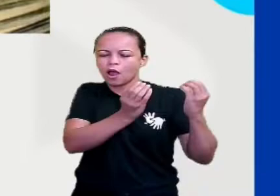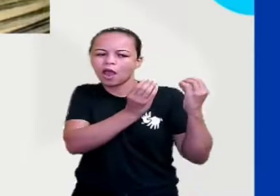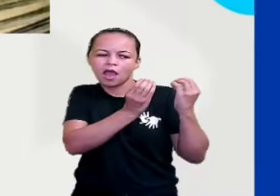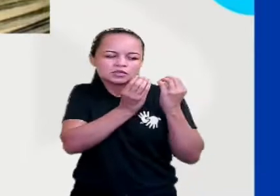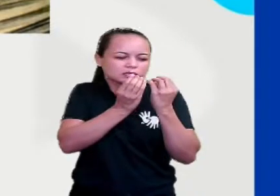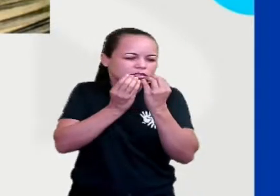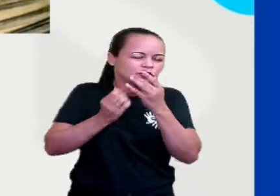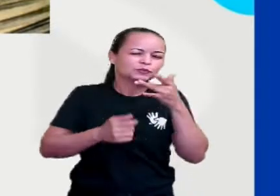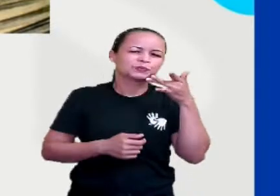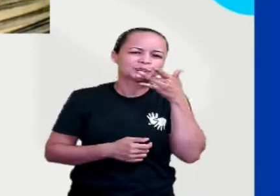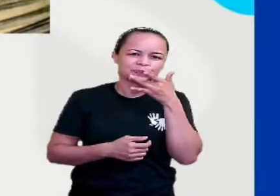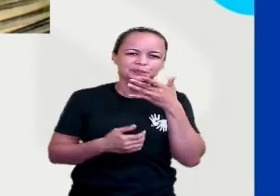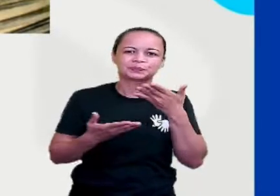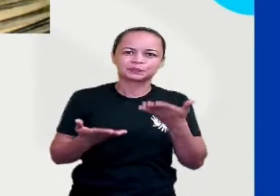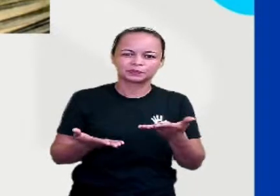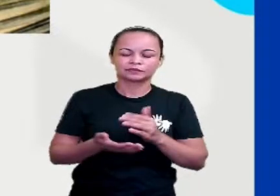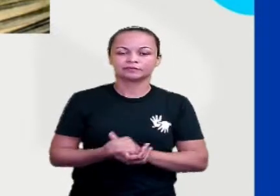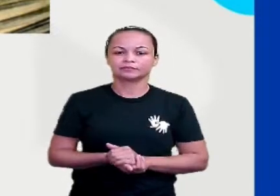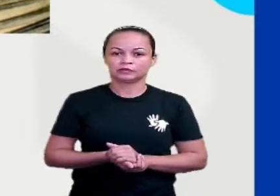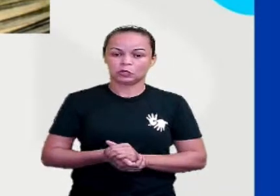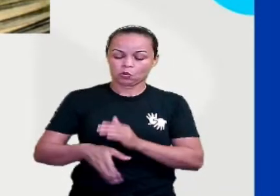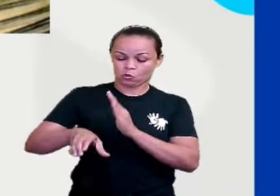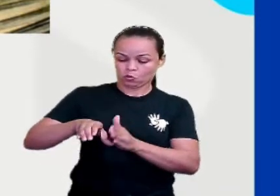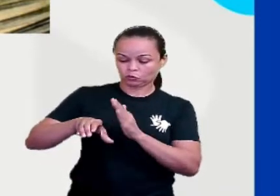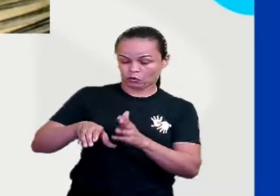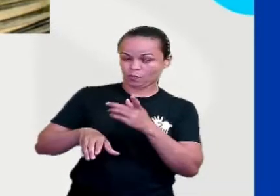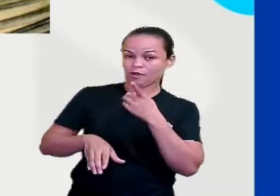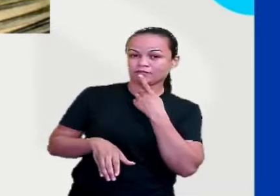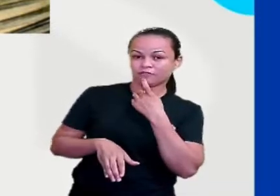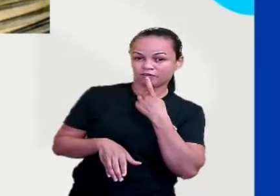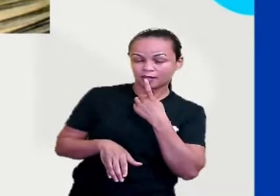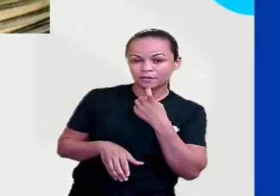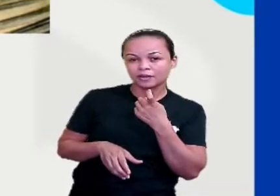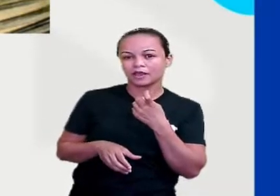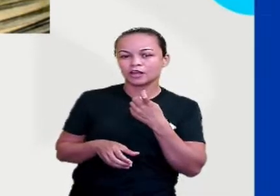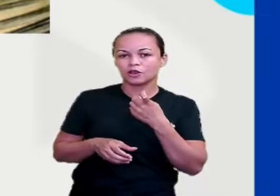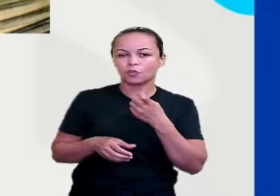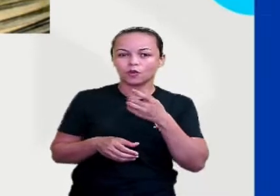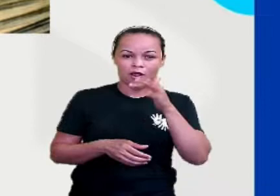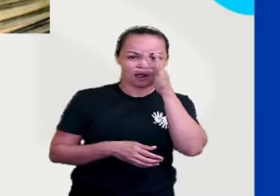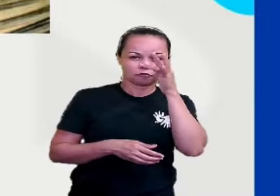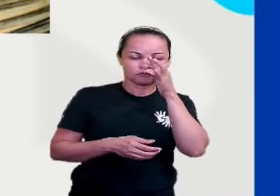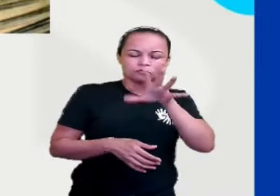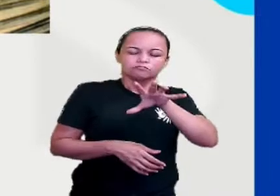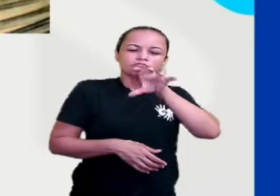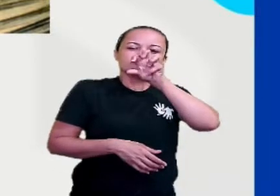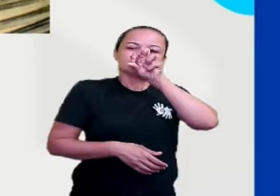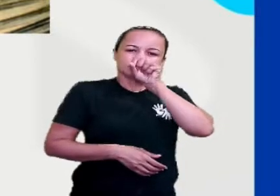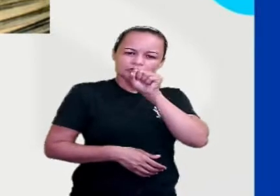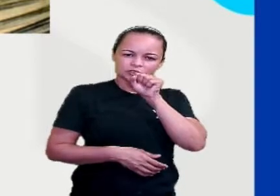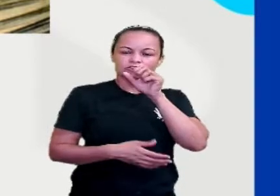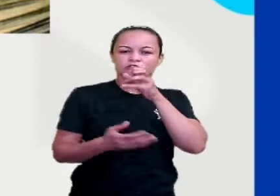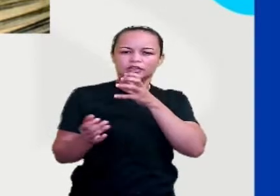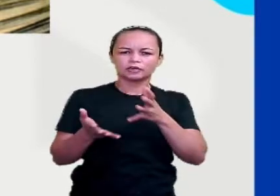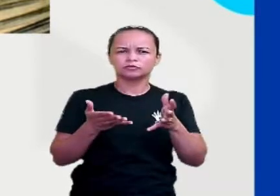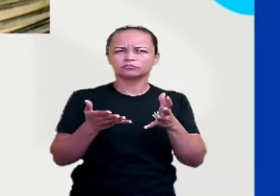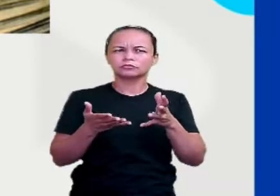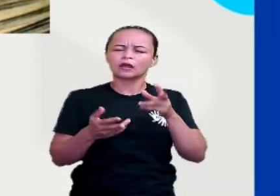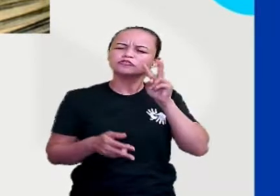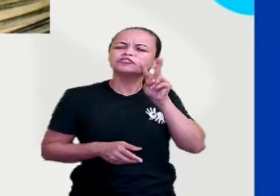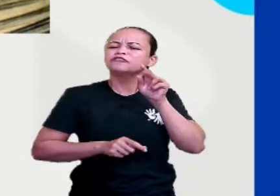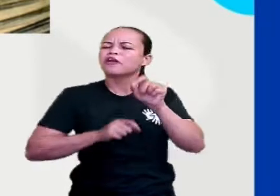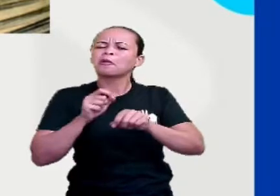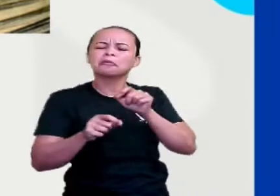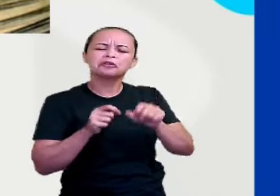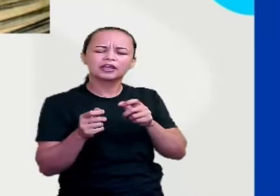milho cozido. O tomate vermelho, a erva de cheiro. O que é que a gente vê aí? A gente já vê